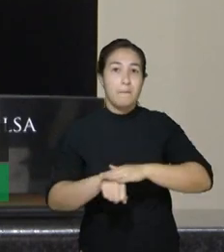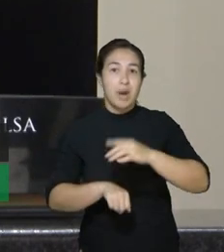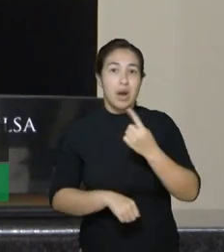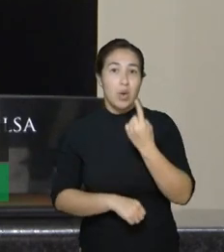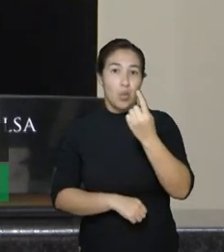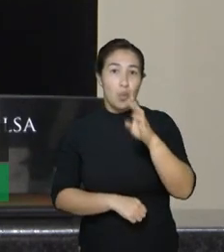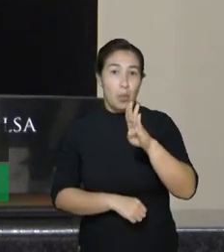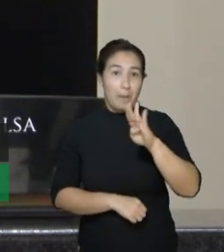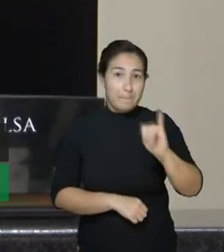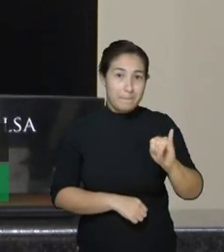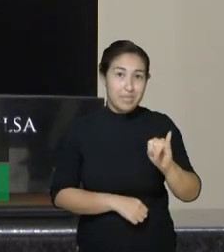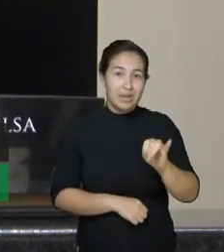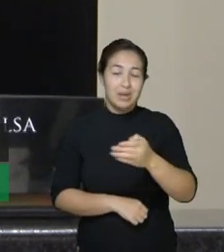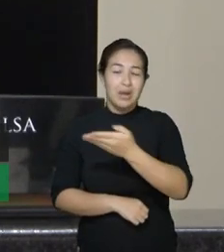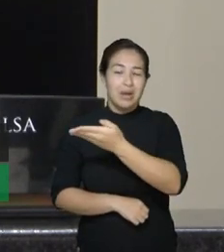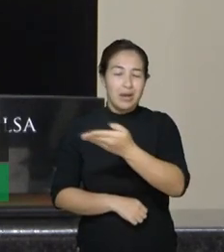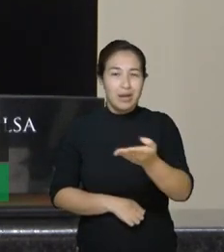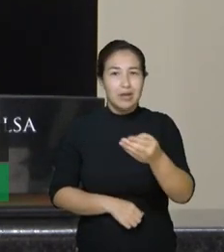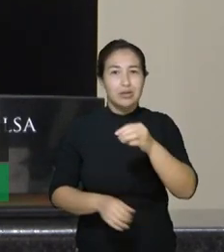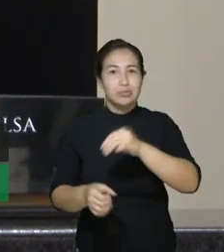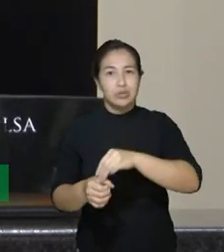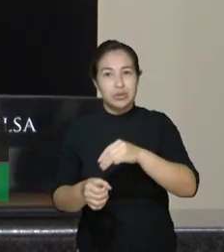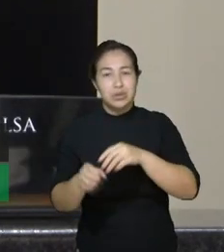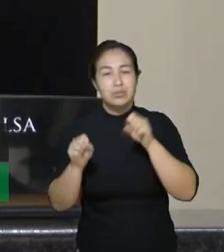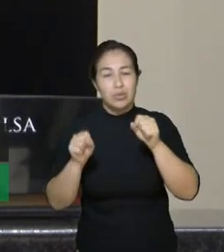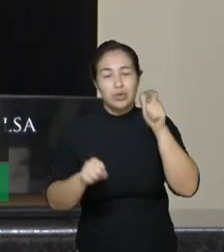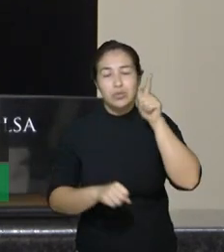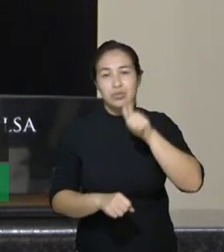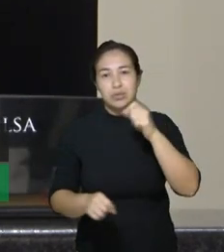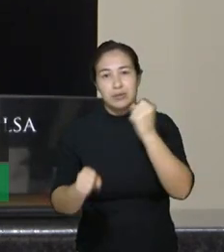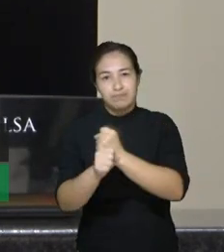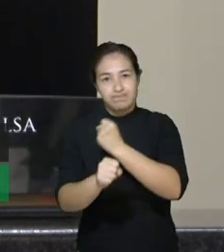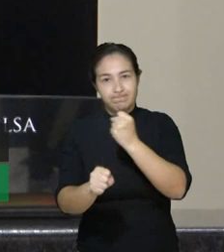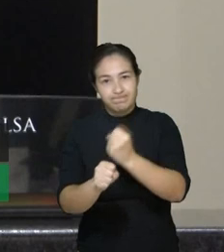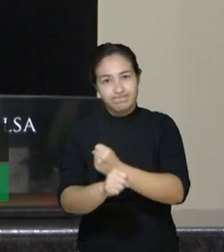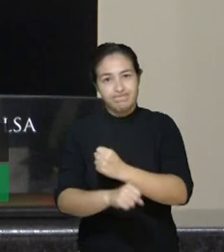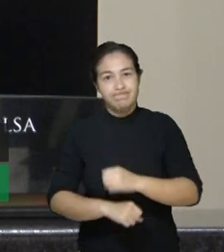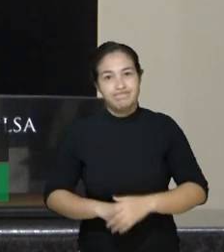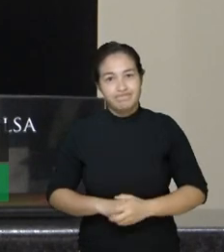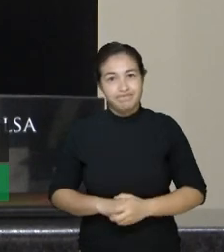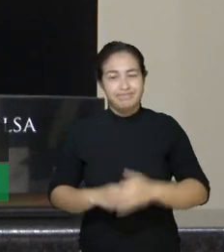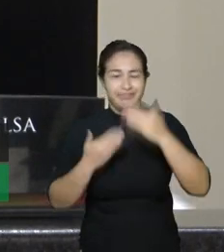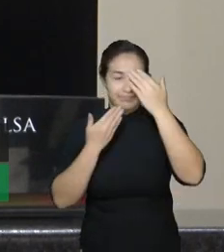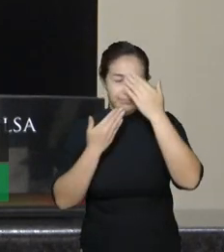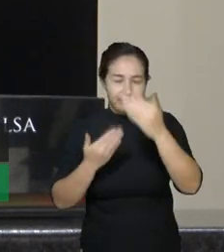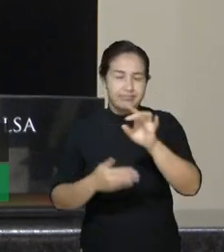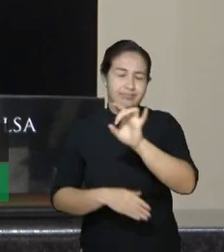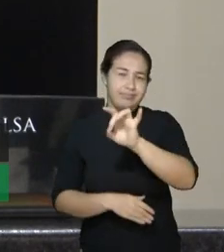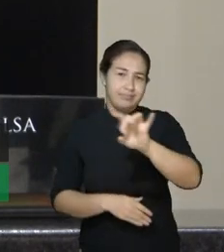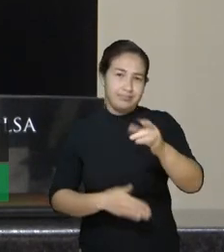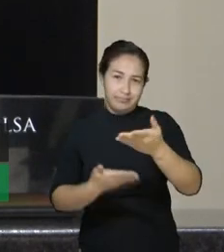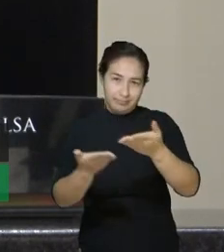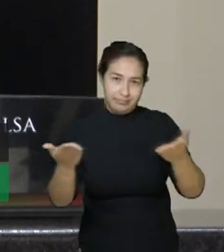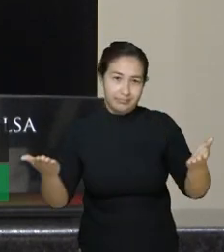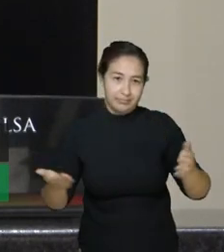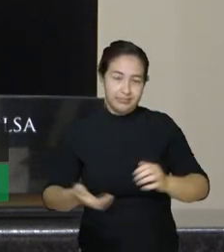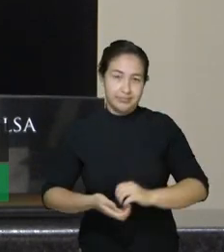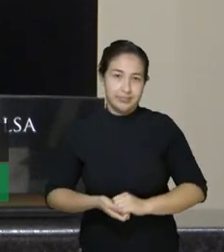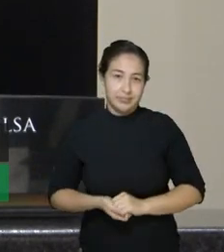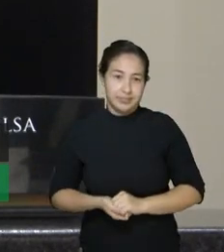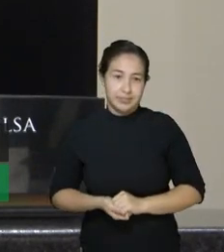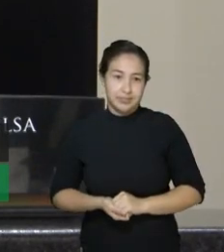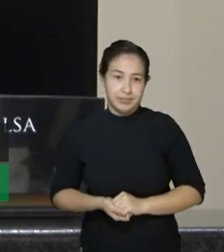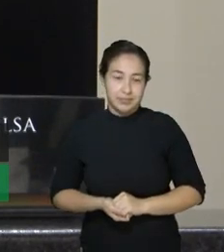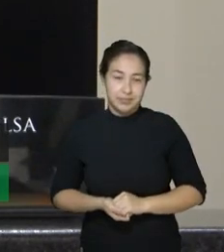nos municípios para fazer obras para os municípios. Eu quero agradecer a todos vocês, mas quero